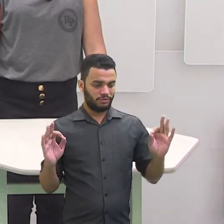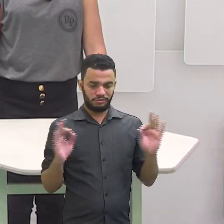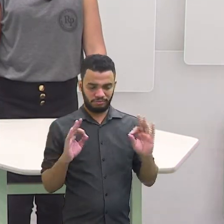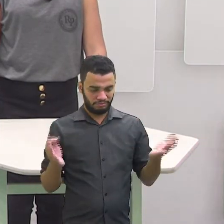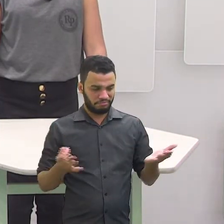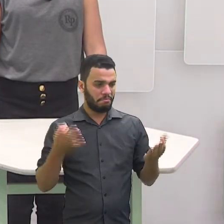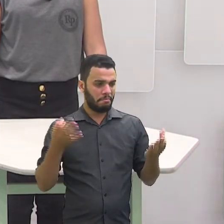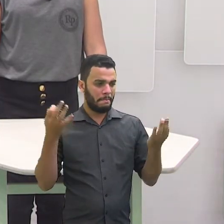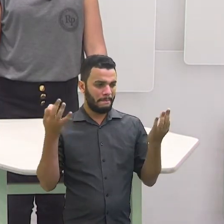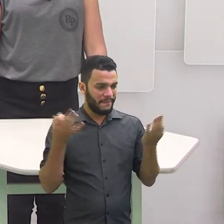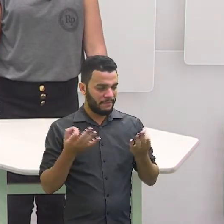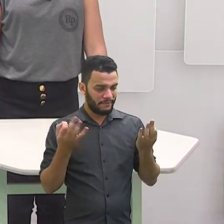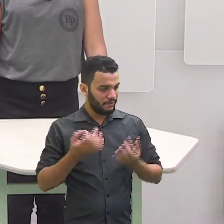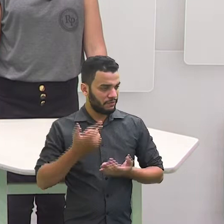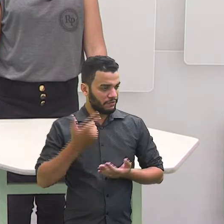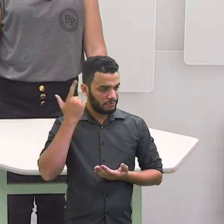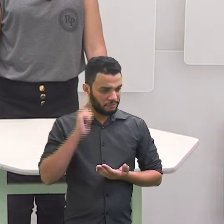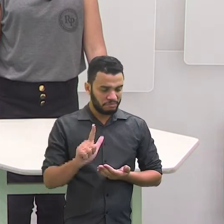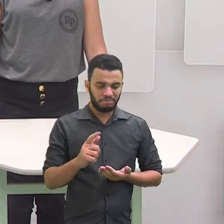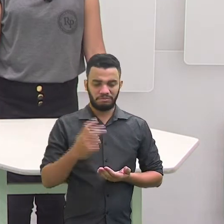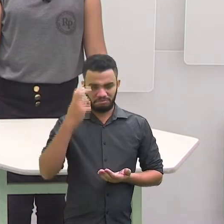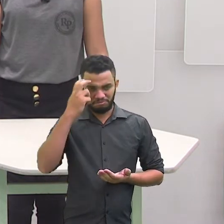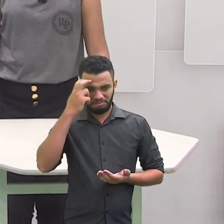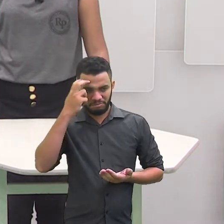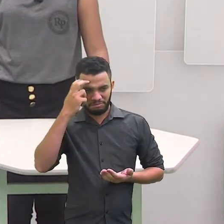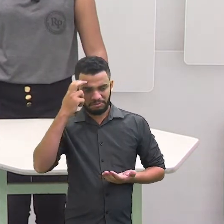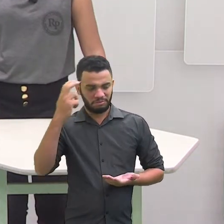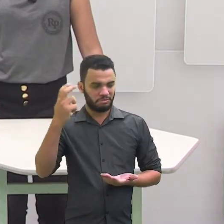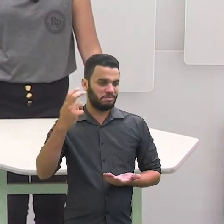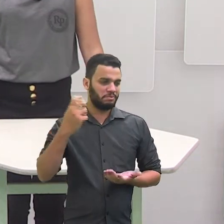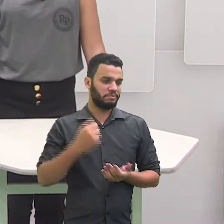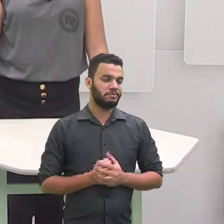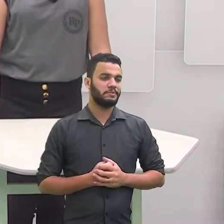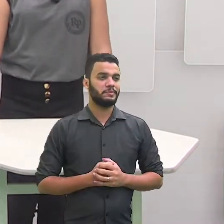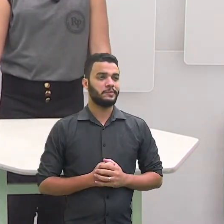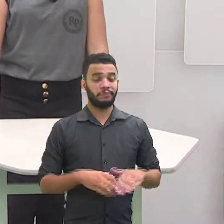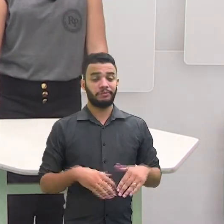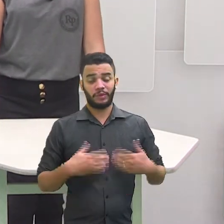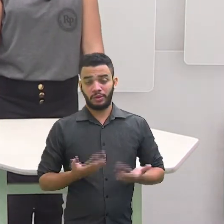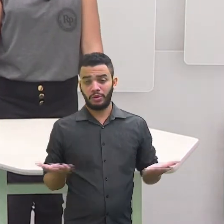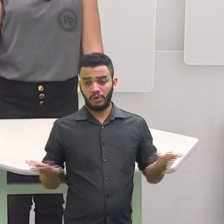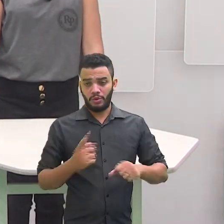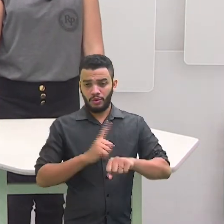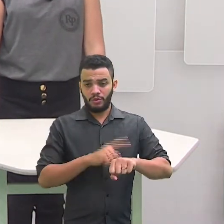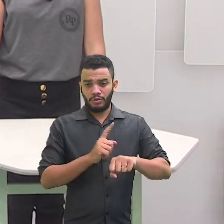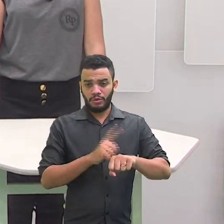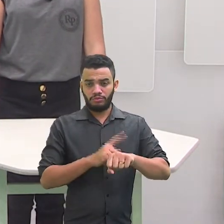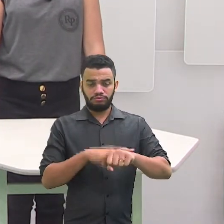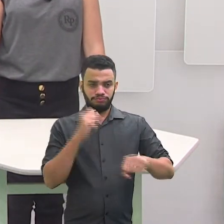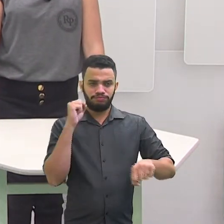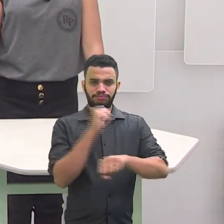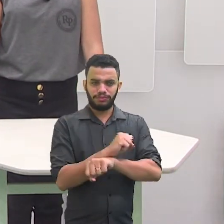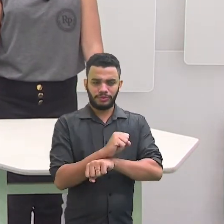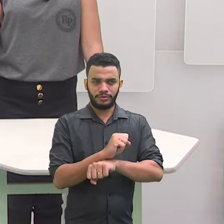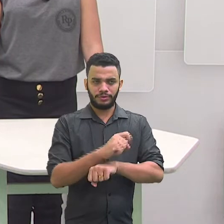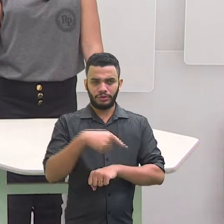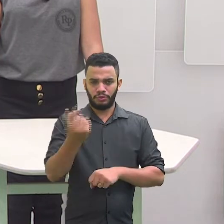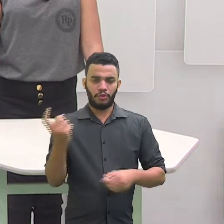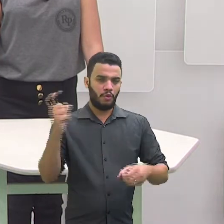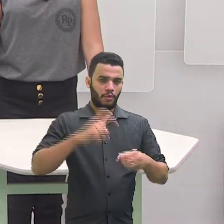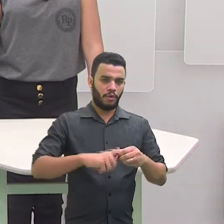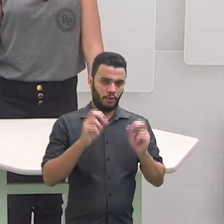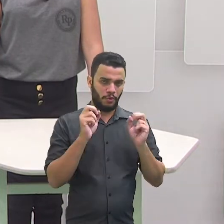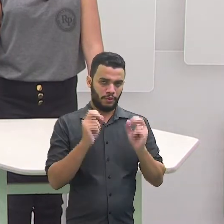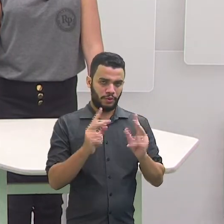estão aqui arrasando, estão de parabéns! Agora vamos para um comercial, gente, um breve